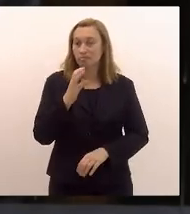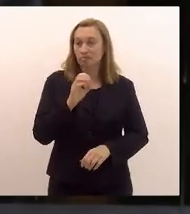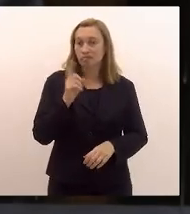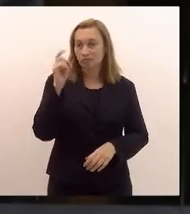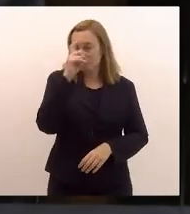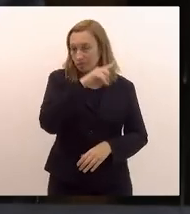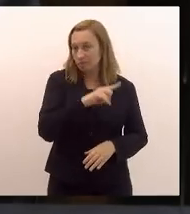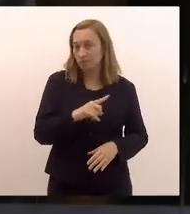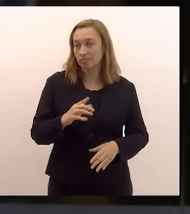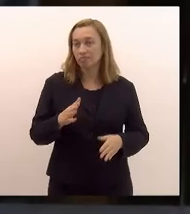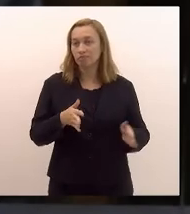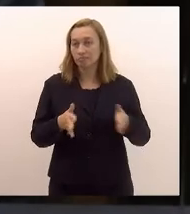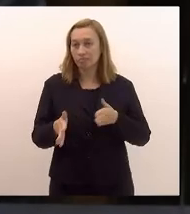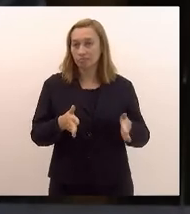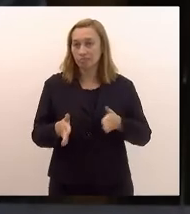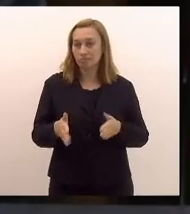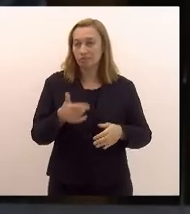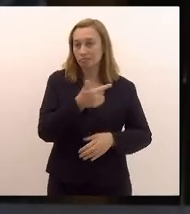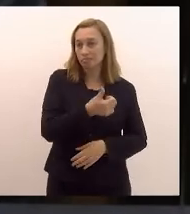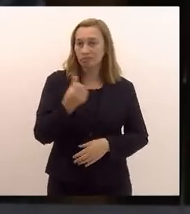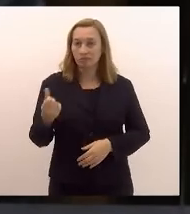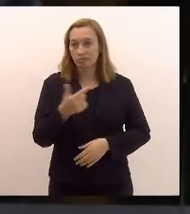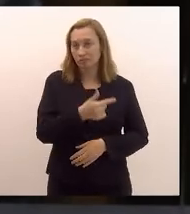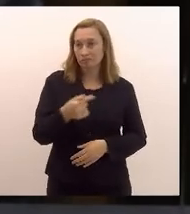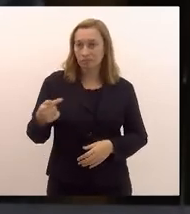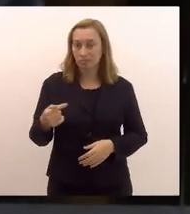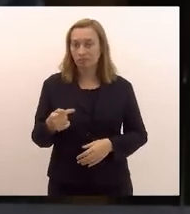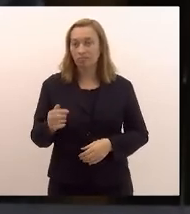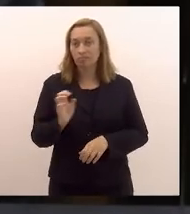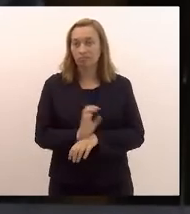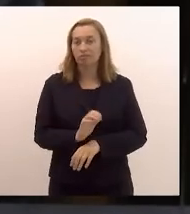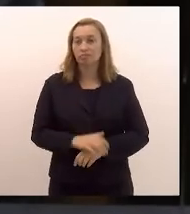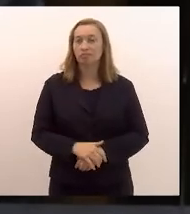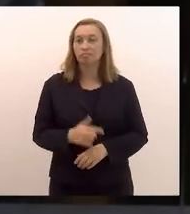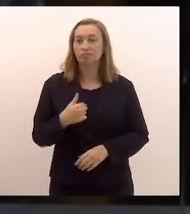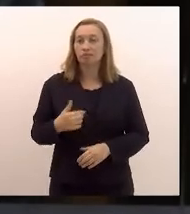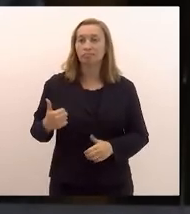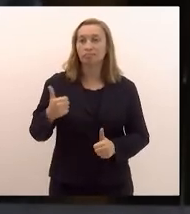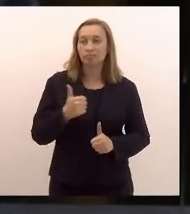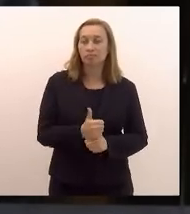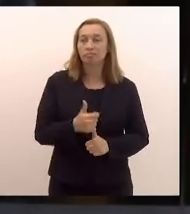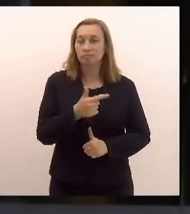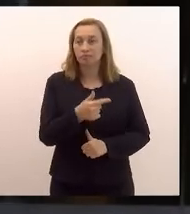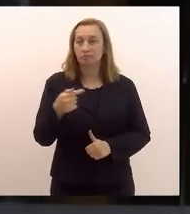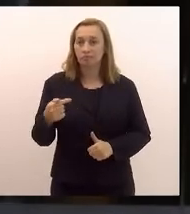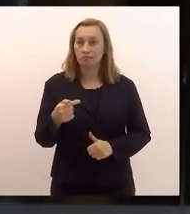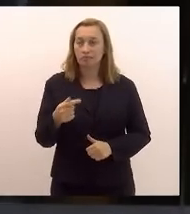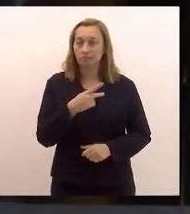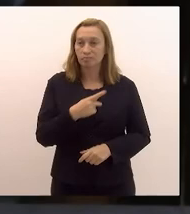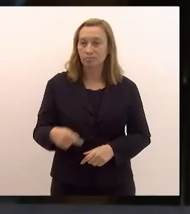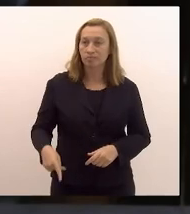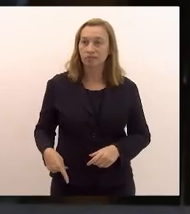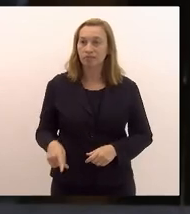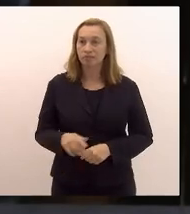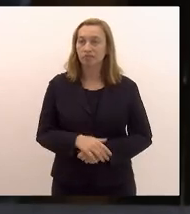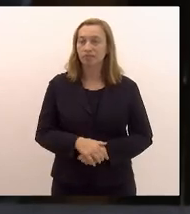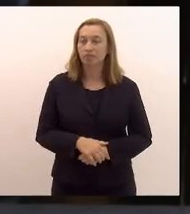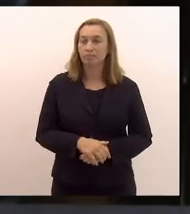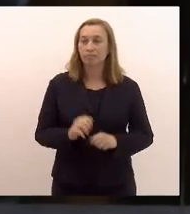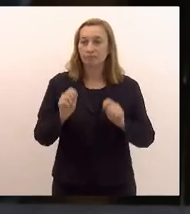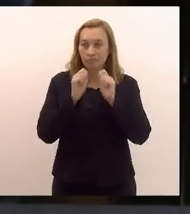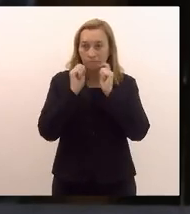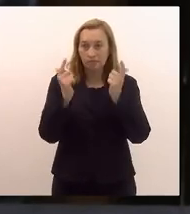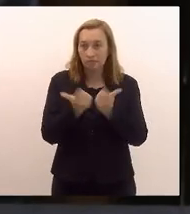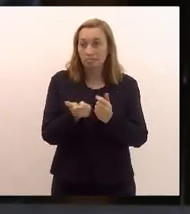do estado 2016/17 e o quando assumi 17 a presidência interina da